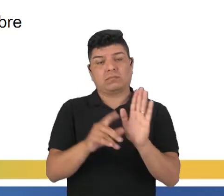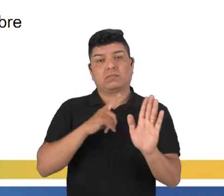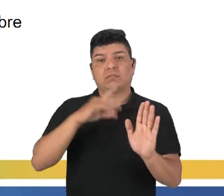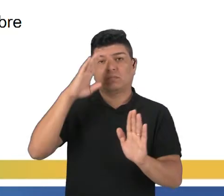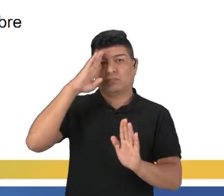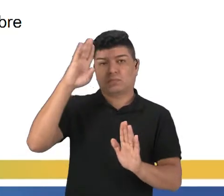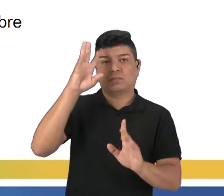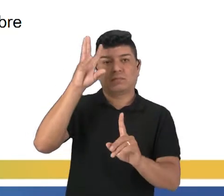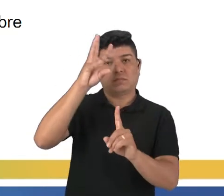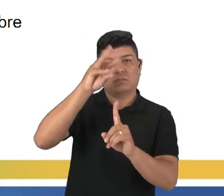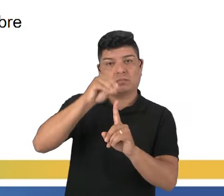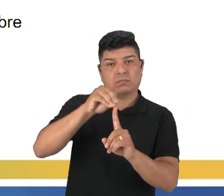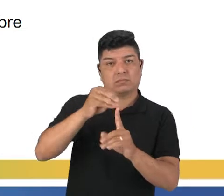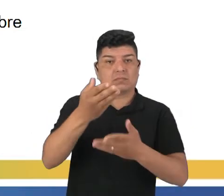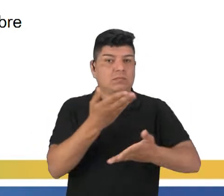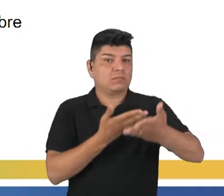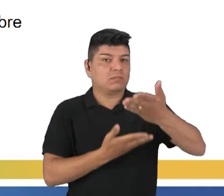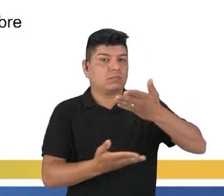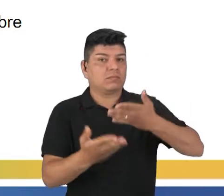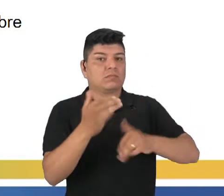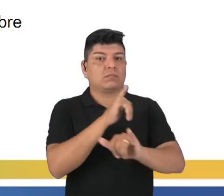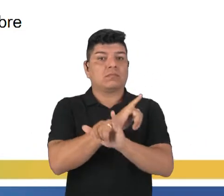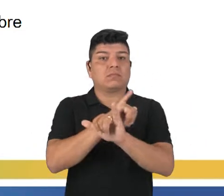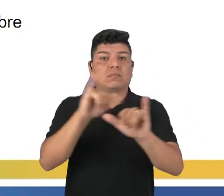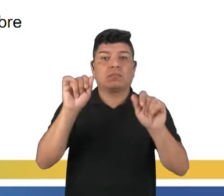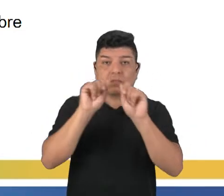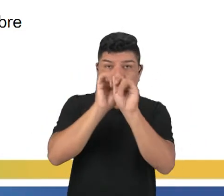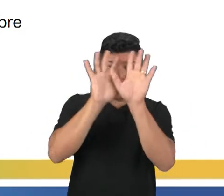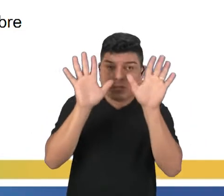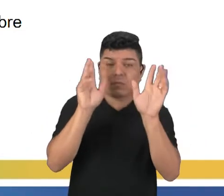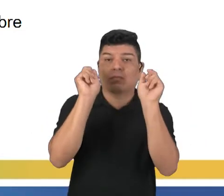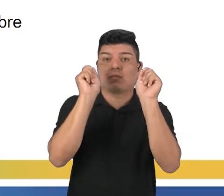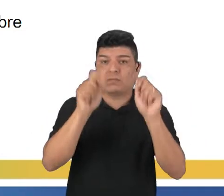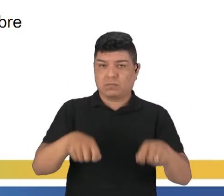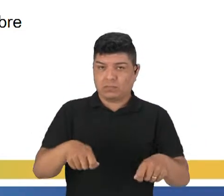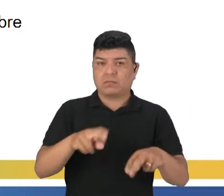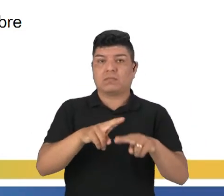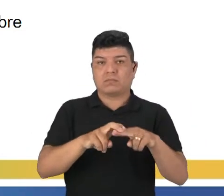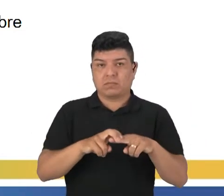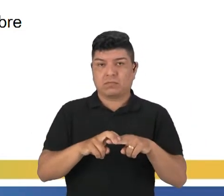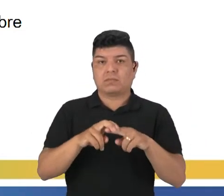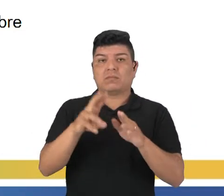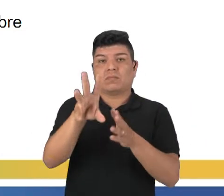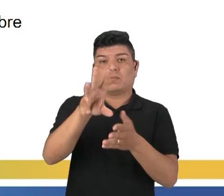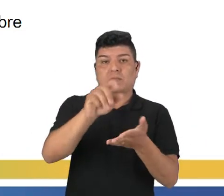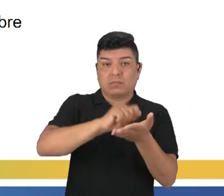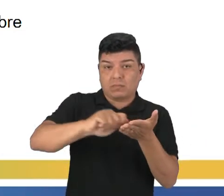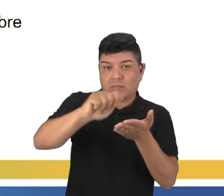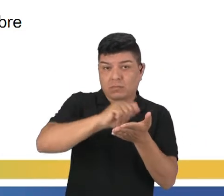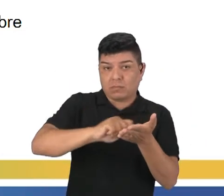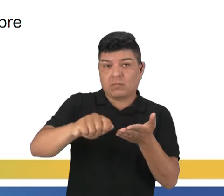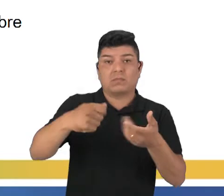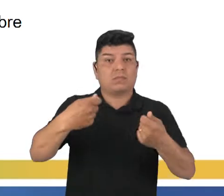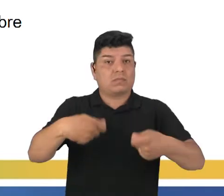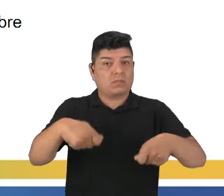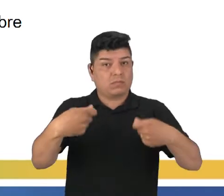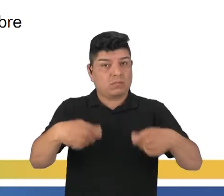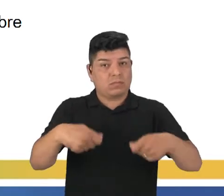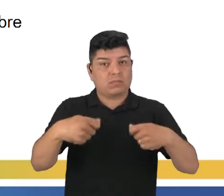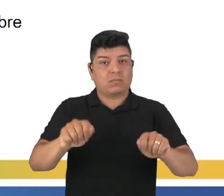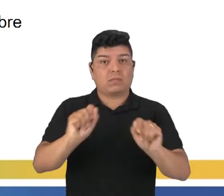como principal objetivo transmitir uma mensagem de forma mais clara possível. Ele é descritivo,